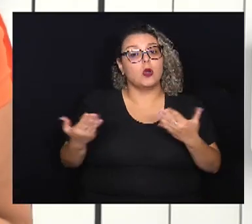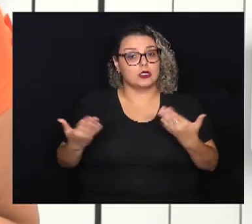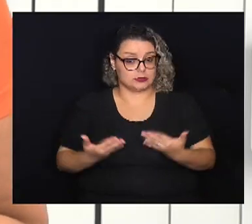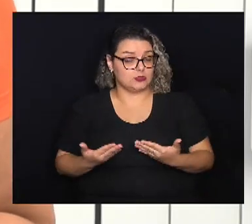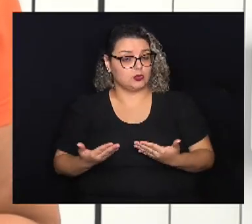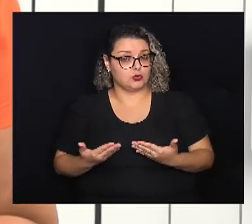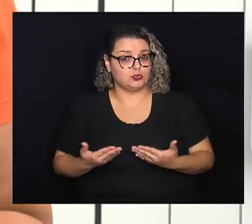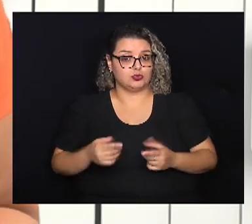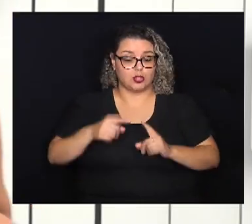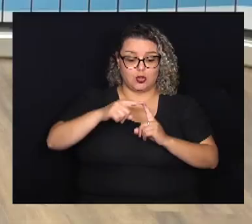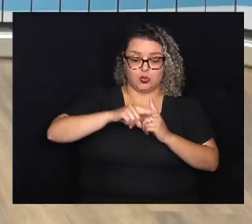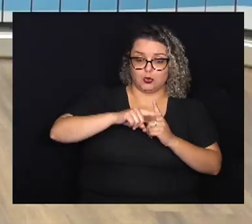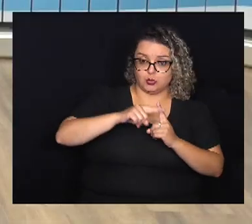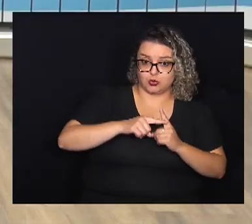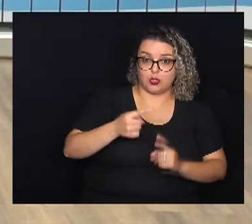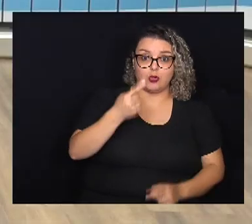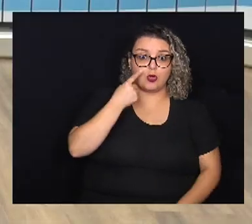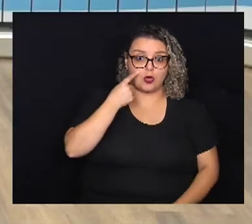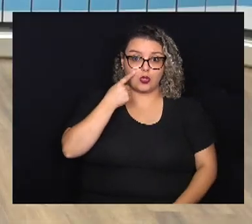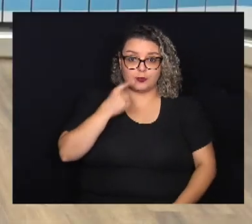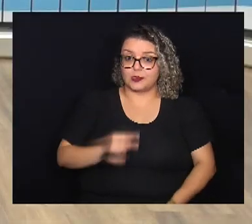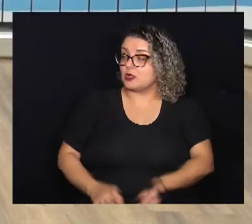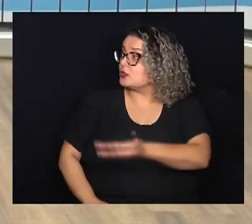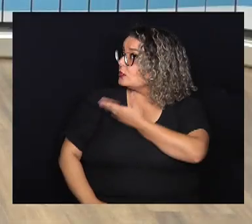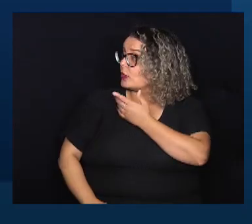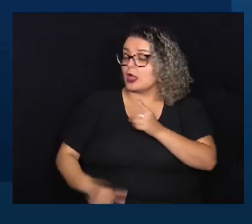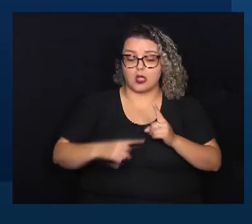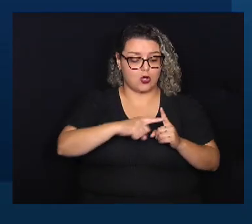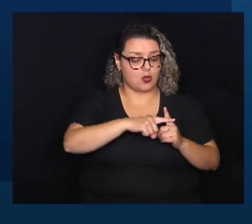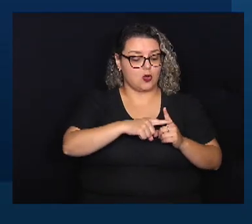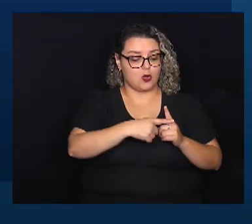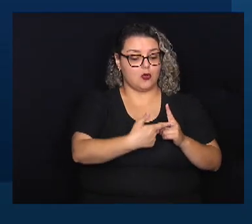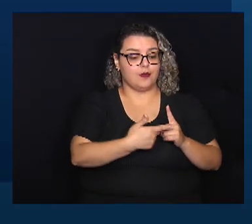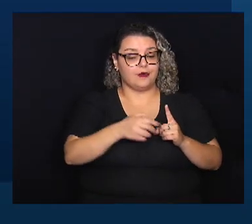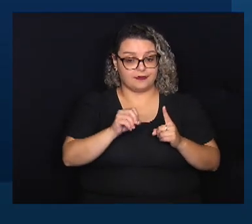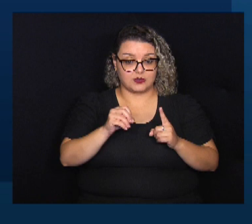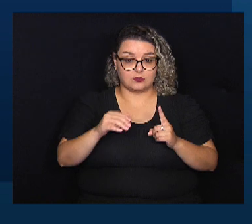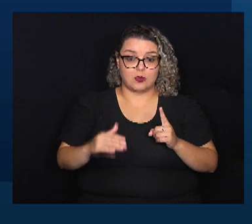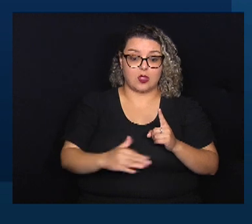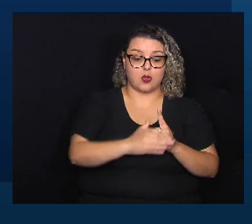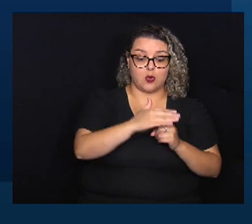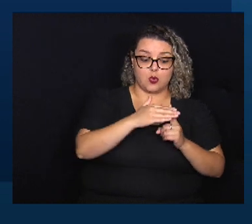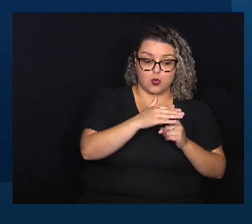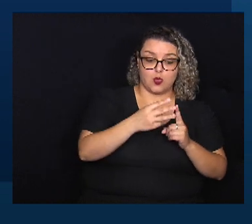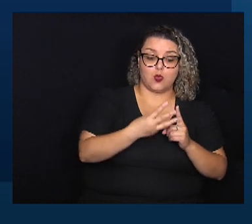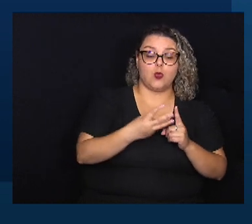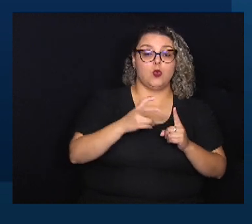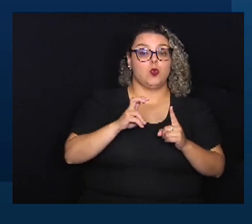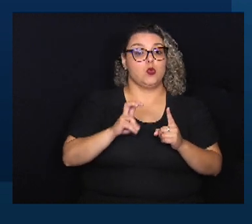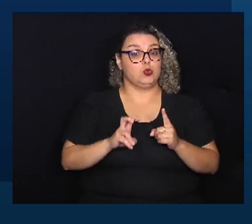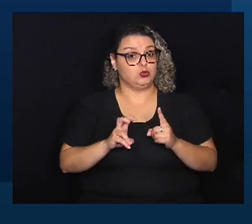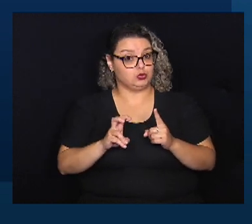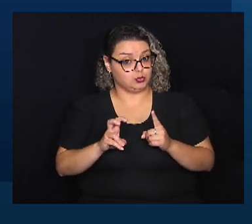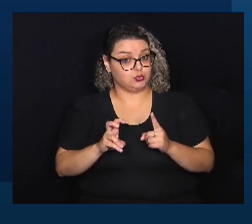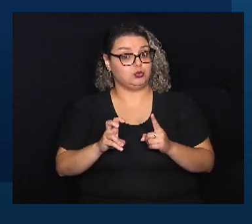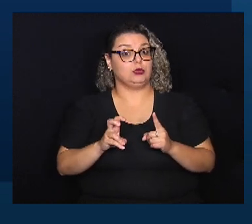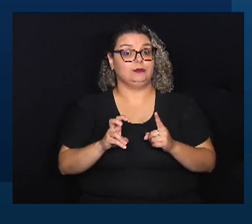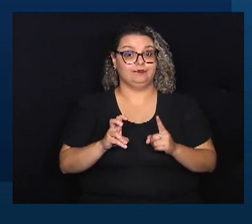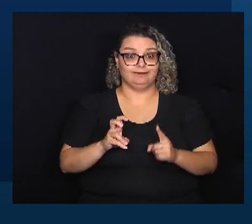as temperaturas vamos conferir aqui olha mínima de 20 e a máxima de 35